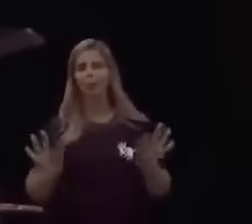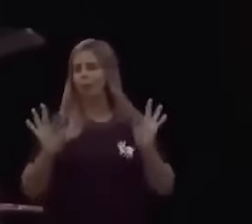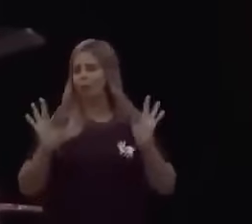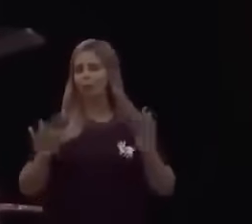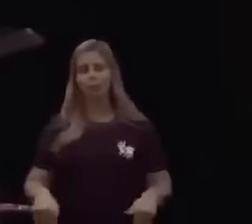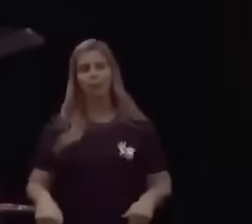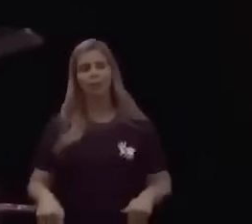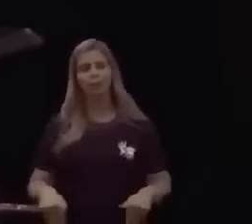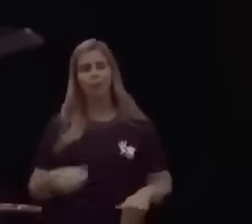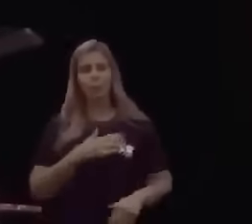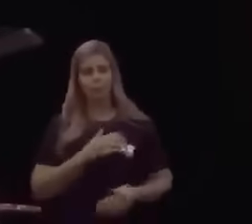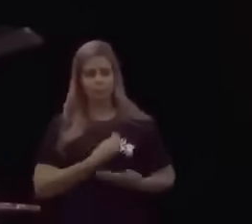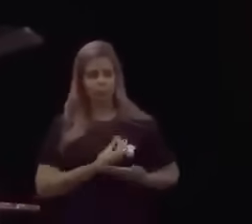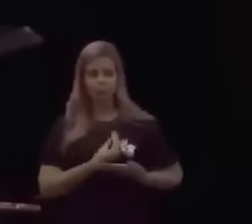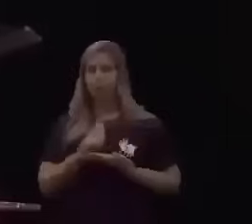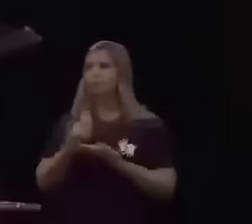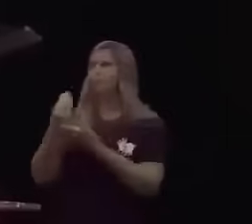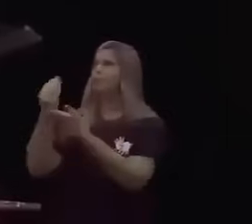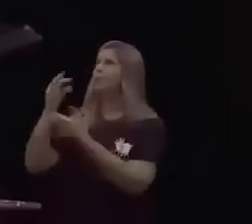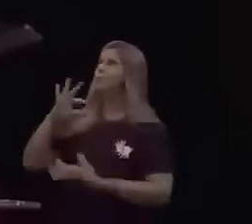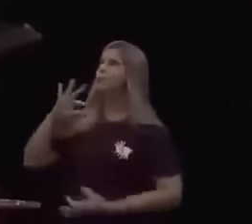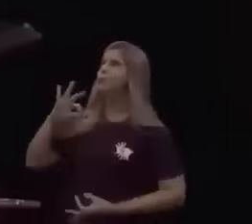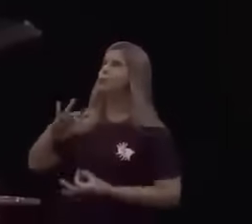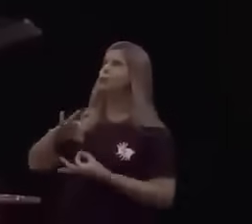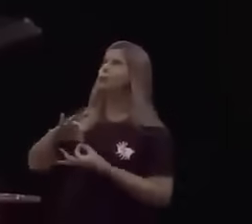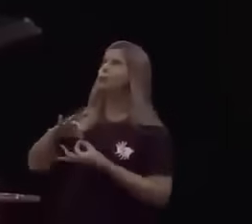tuas mãos entrego o meu espírito.